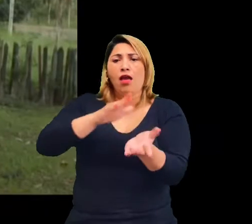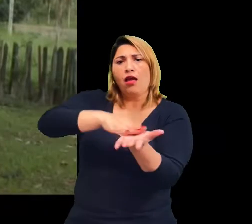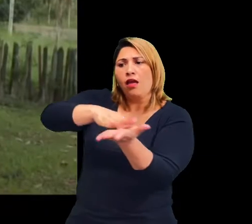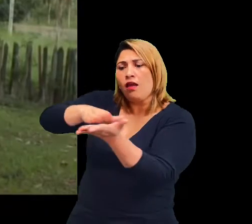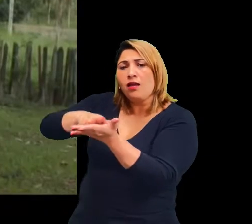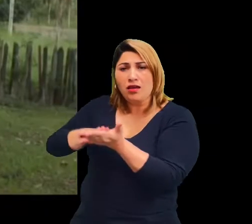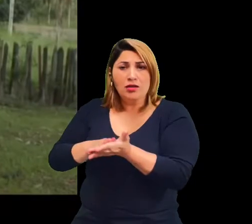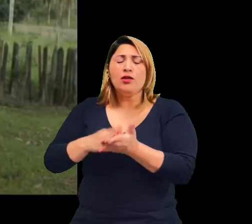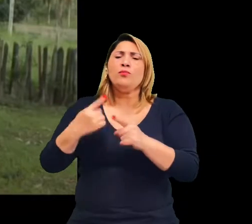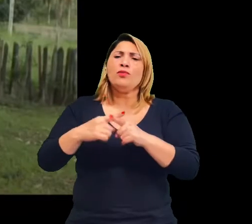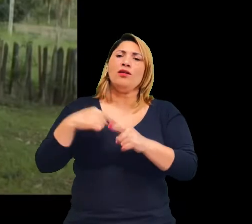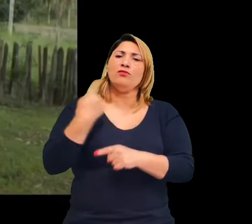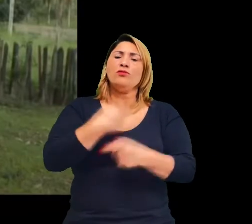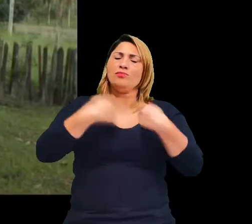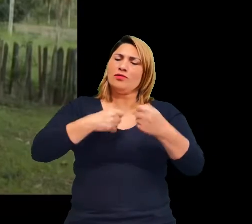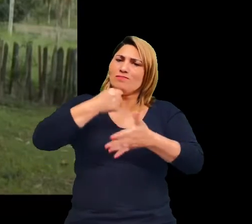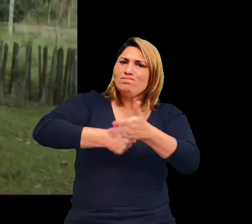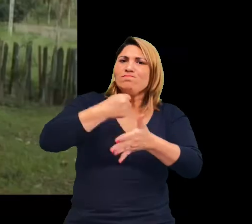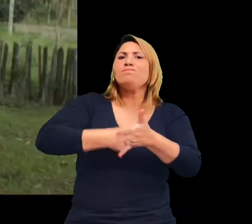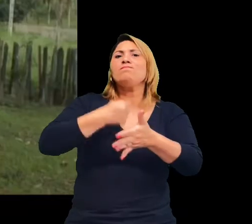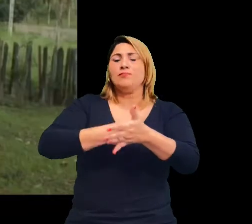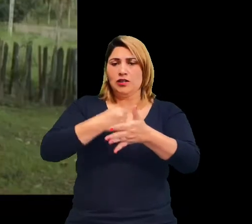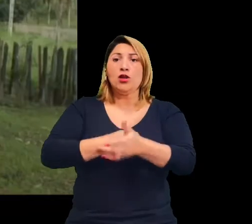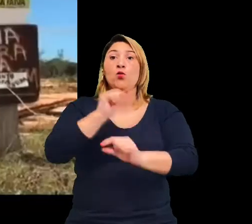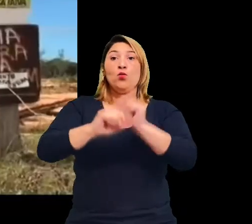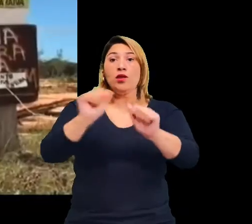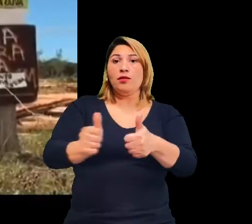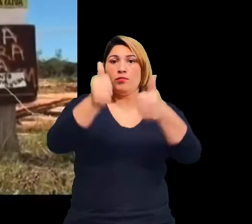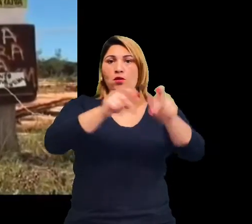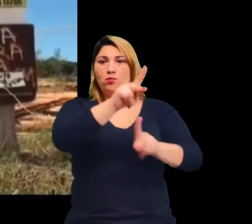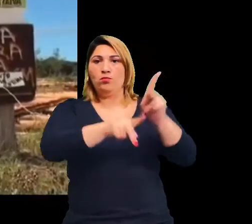Nós que temos que lutar e lutar pelo aquilo que é melhor para a nossa população.